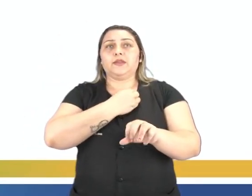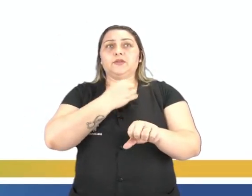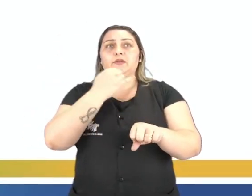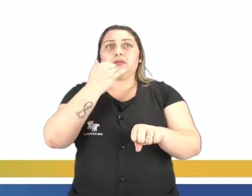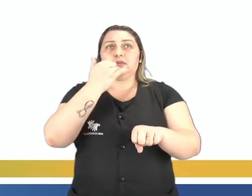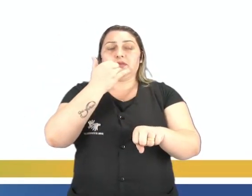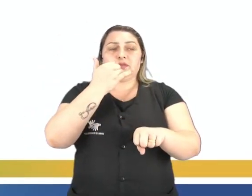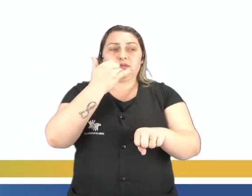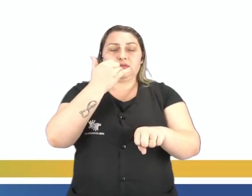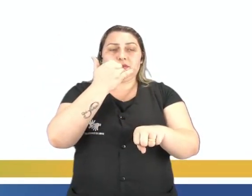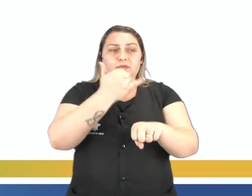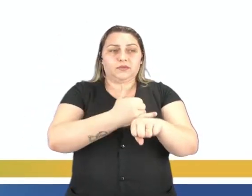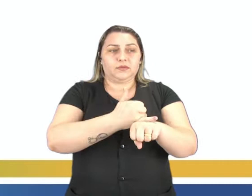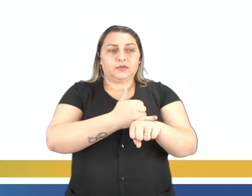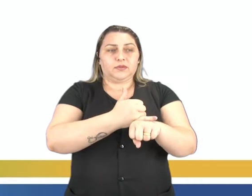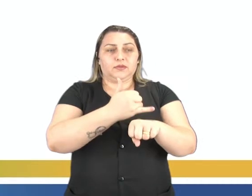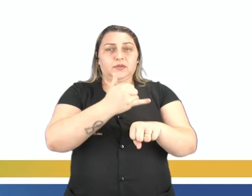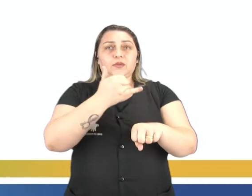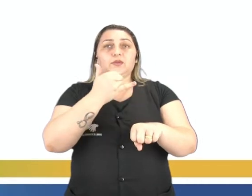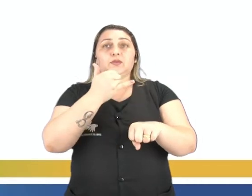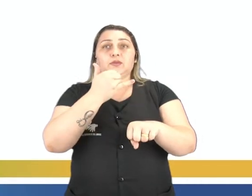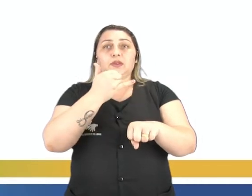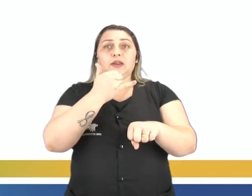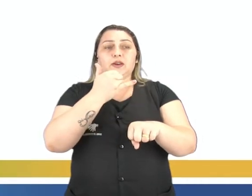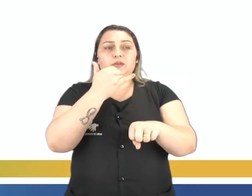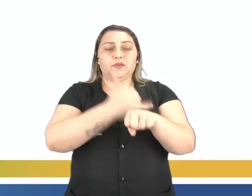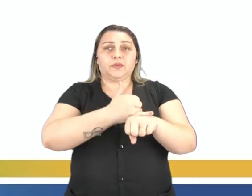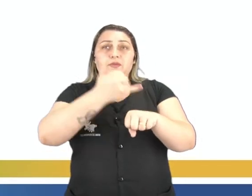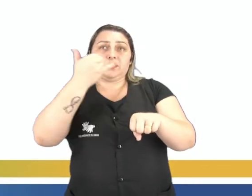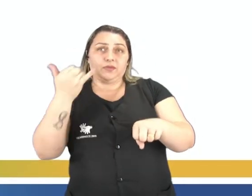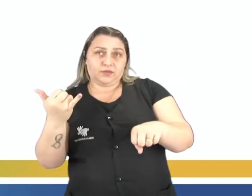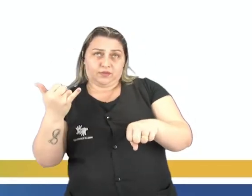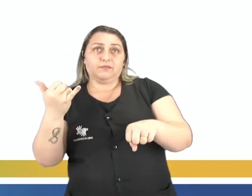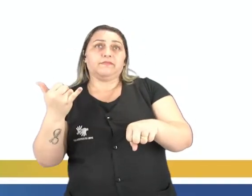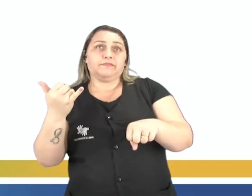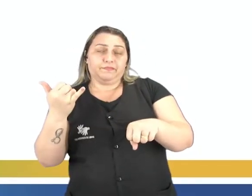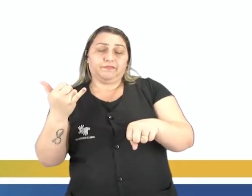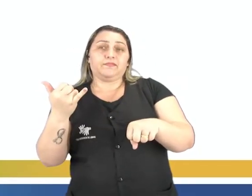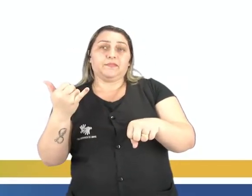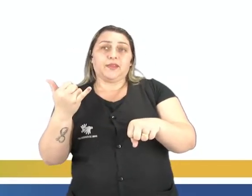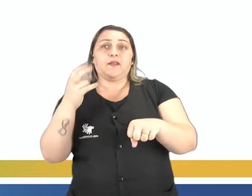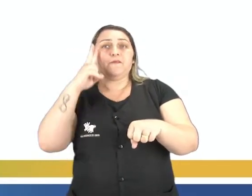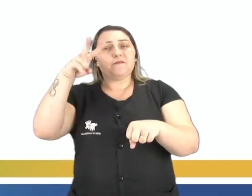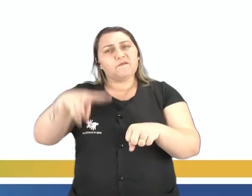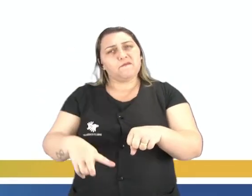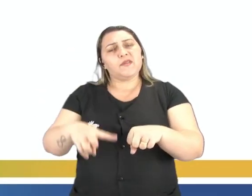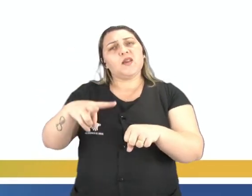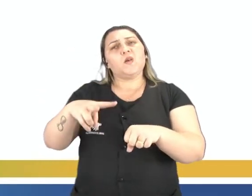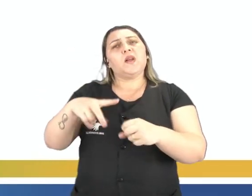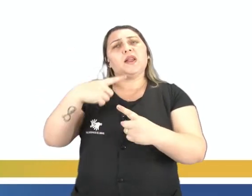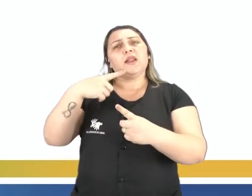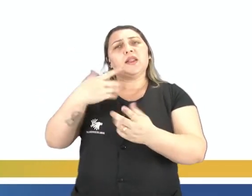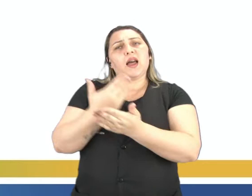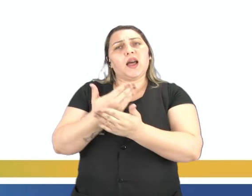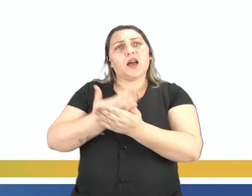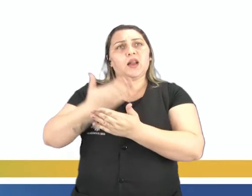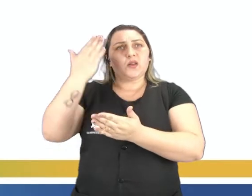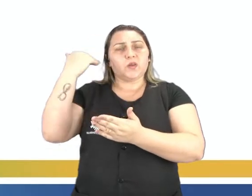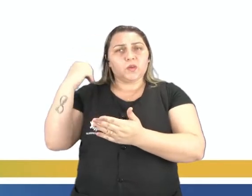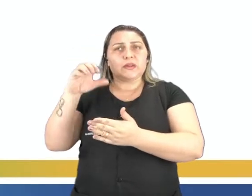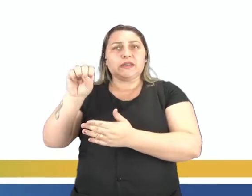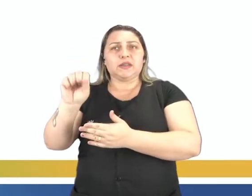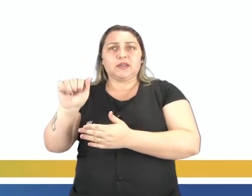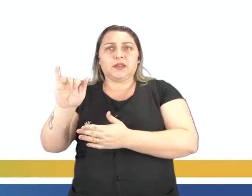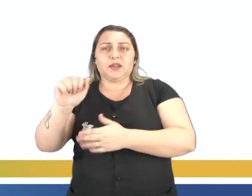do ânion. E aí, o que a gente vai ter que fazer? A mesma coisa que a gente viu na aula anterior dos sais. Então, a gente vai ter